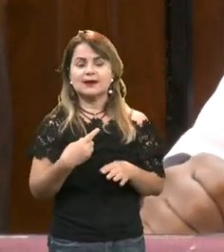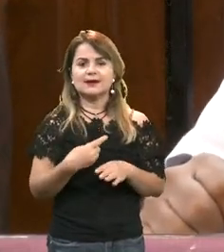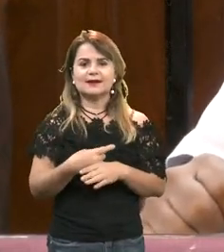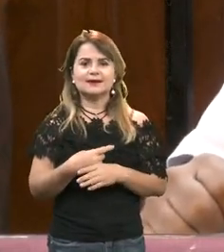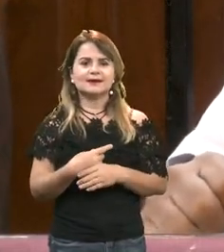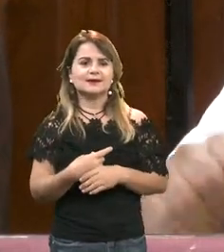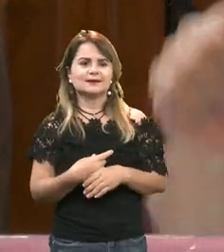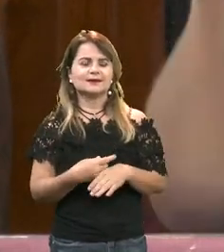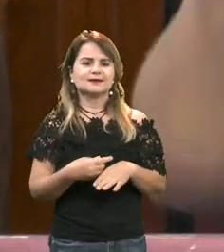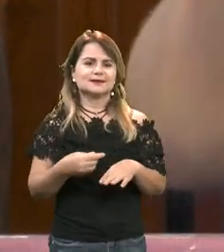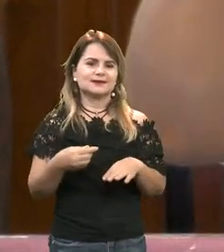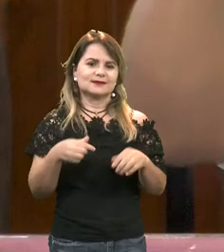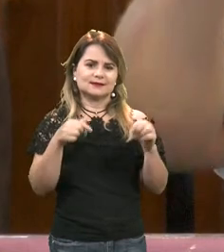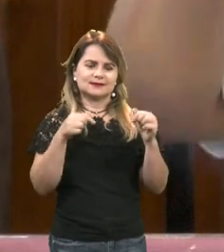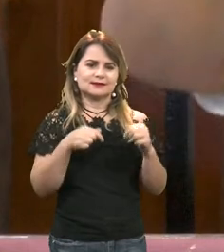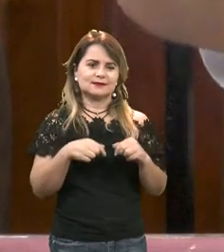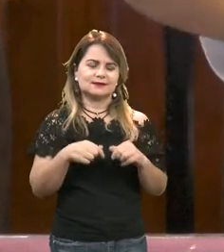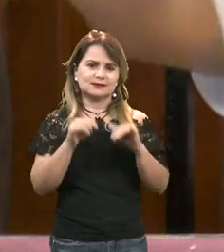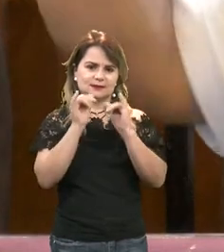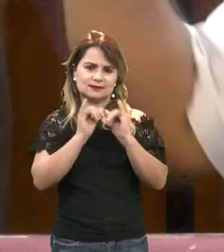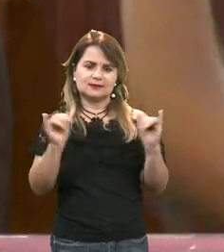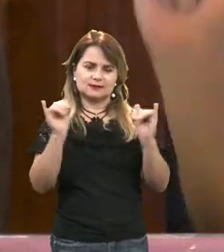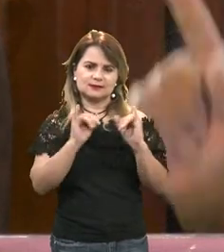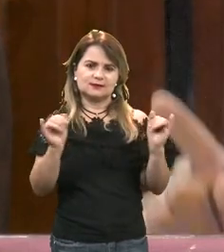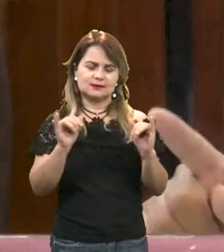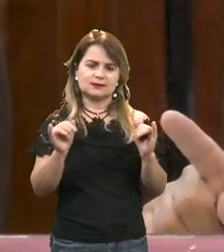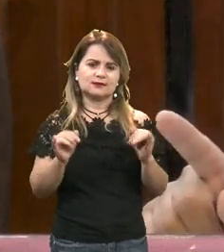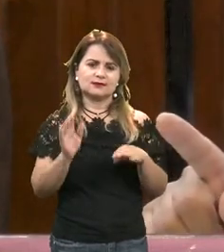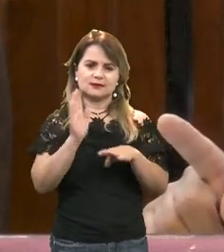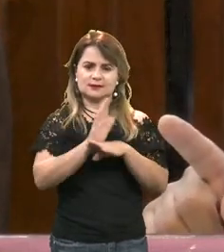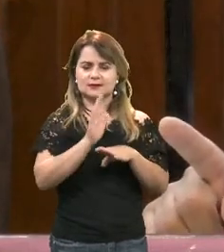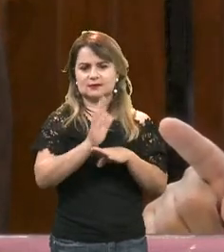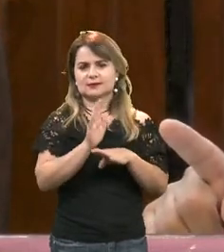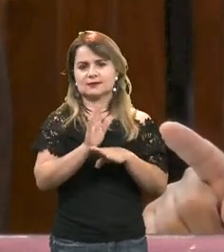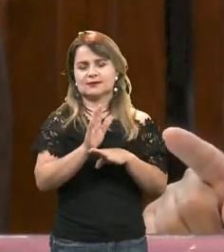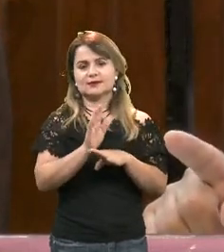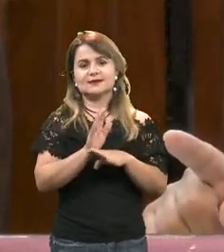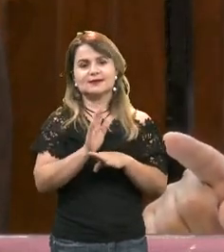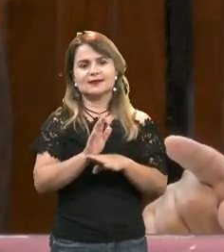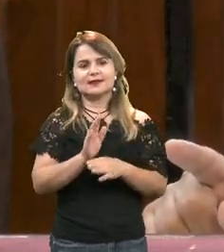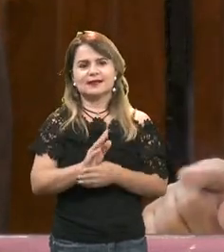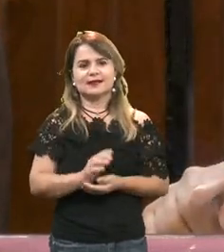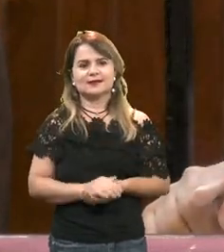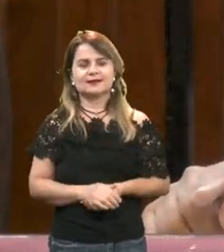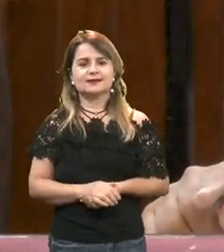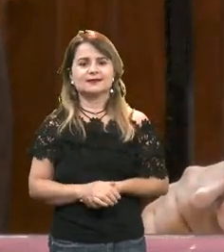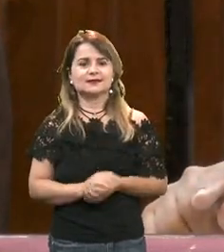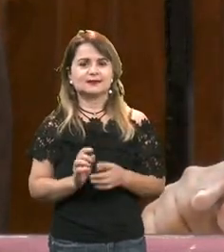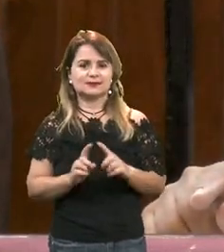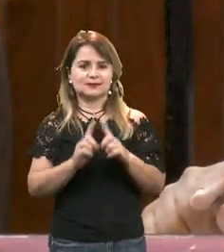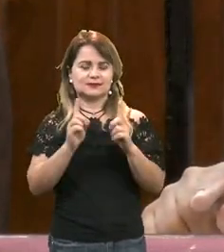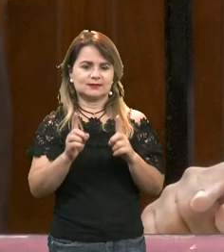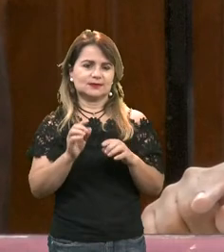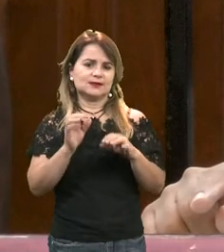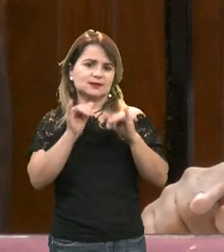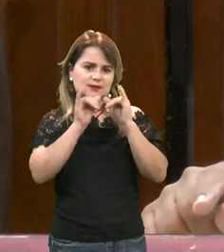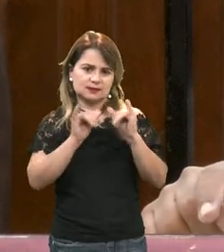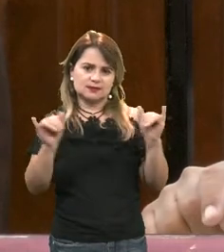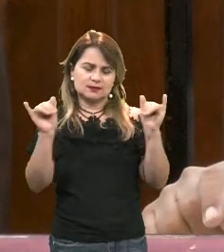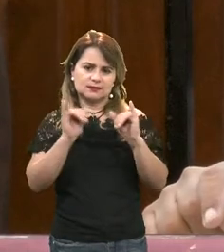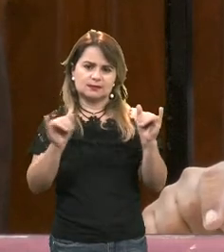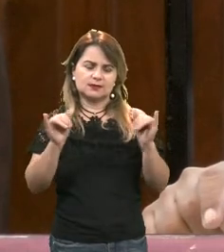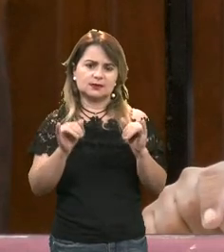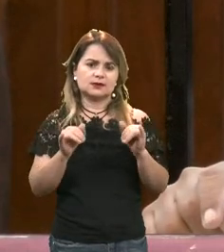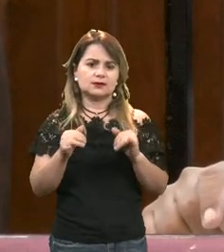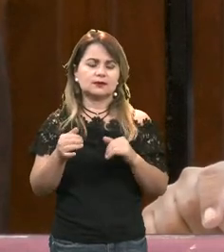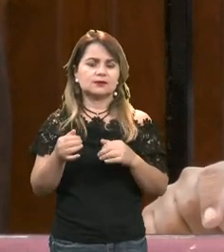Igreja Católica. Eu sei que vocês tratam aqui, não, nós estamos falando de igreja, mas a campanha acalha muito com a luta